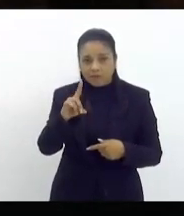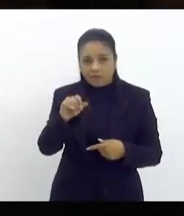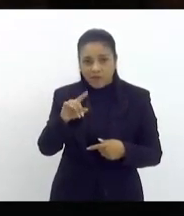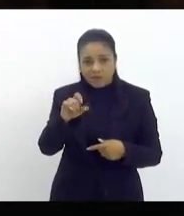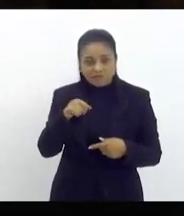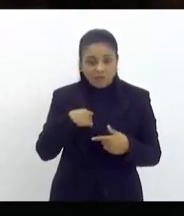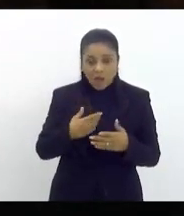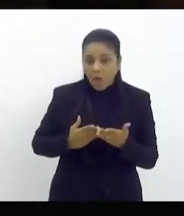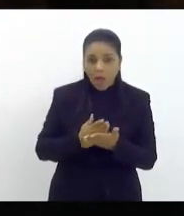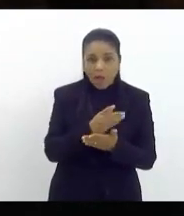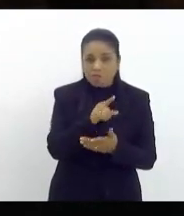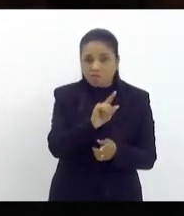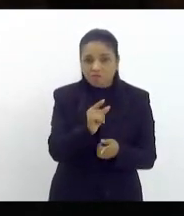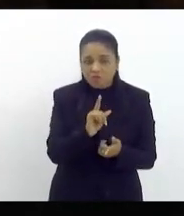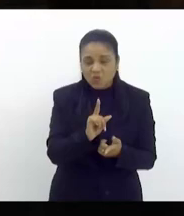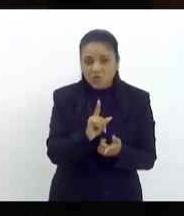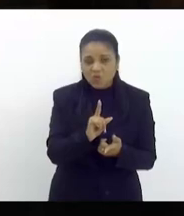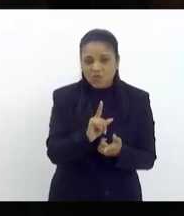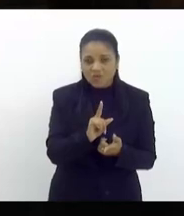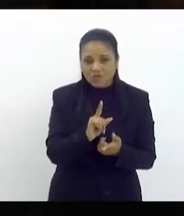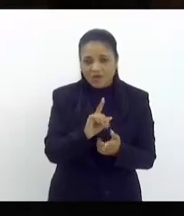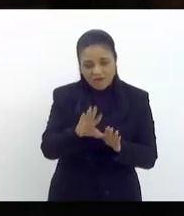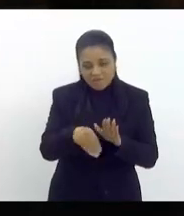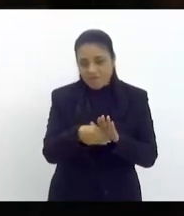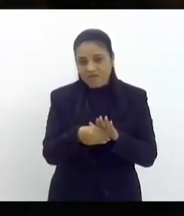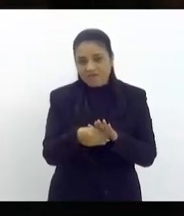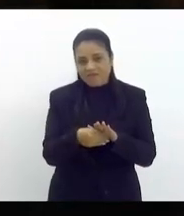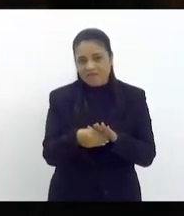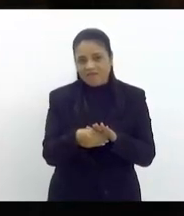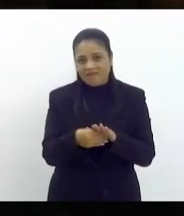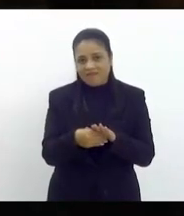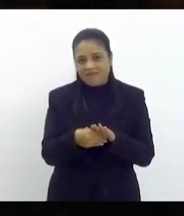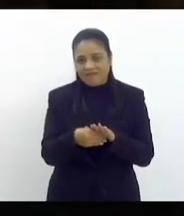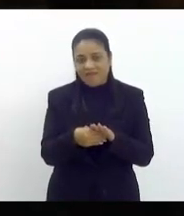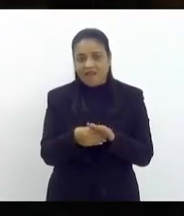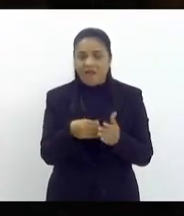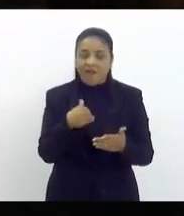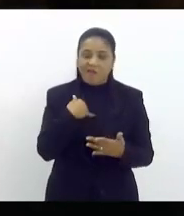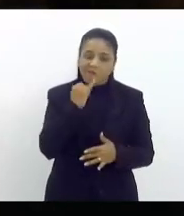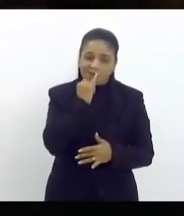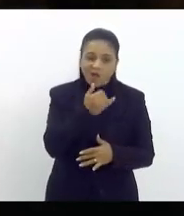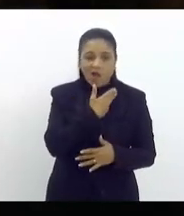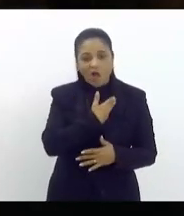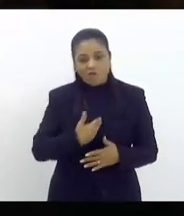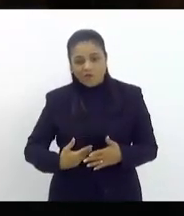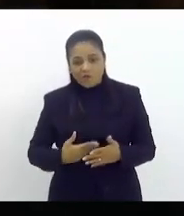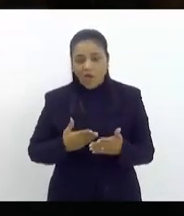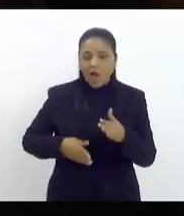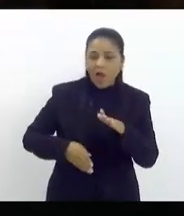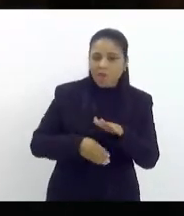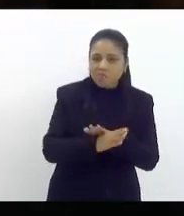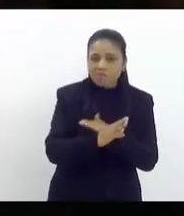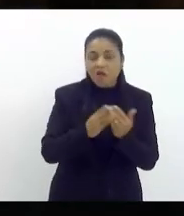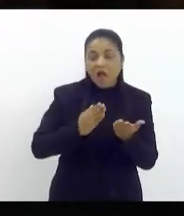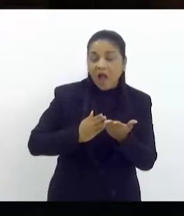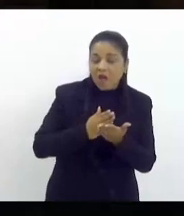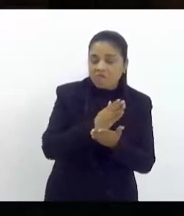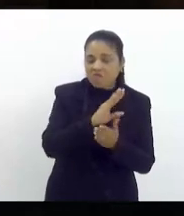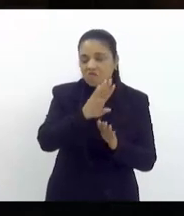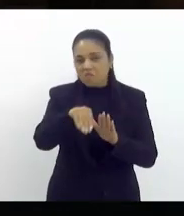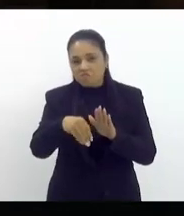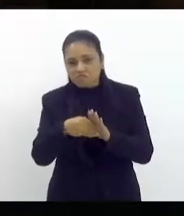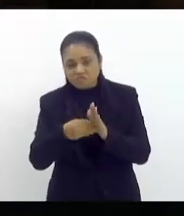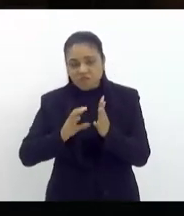sequer foi aprovada como autorizativa quando a gente fala e o governo vai dizer ah mas aprovamos várias emendas aí do